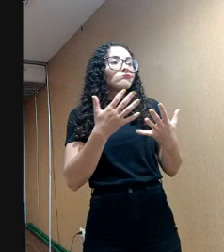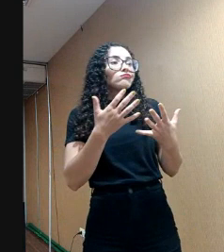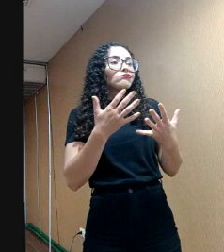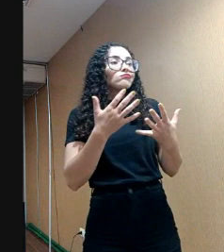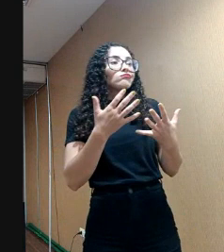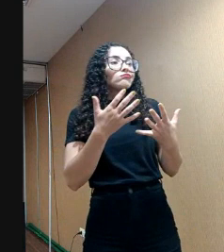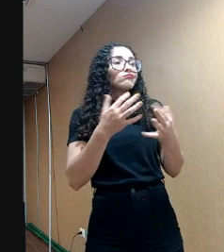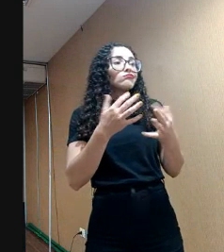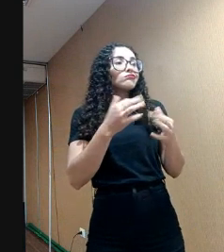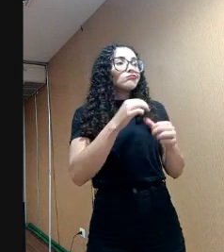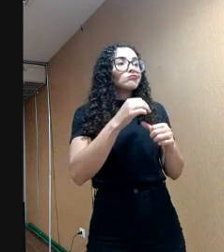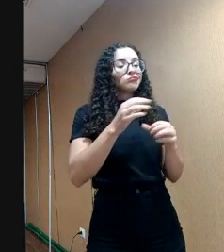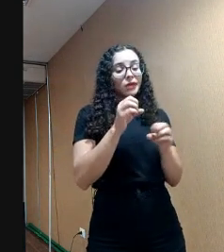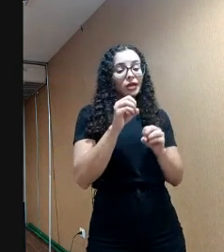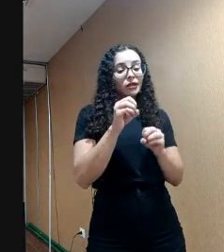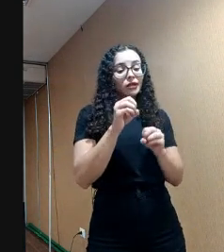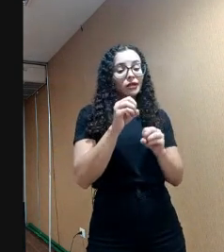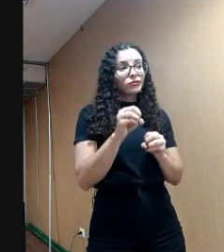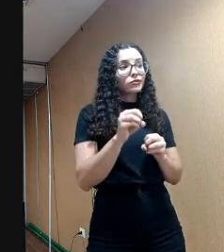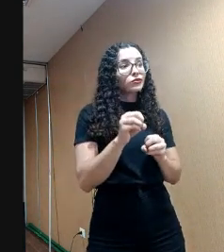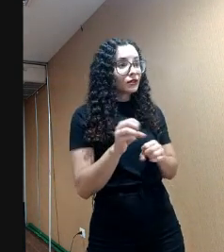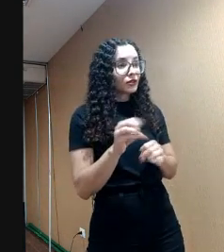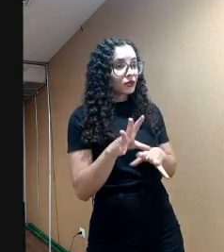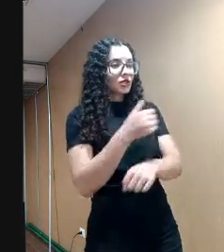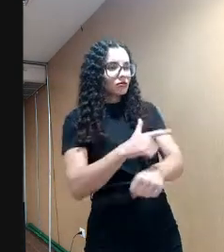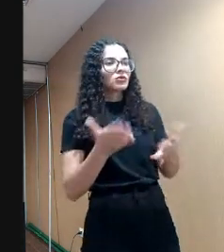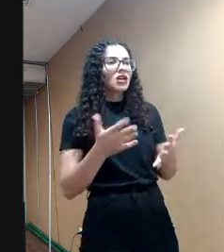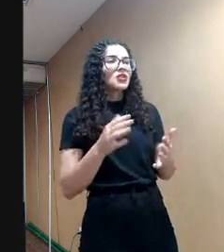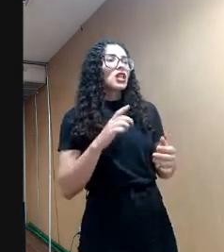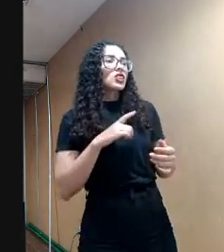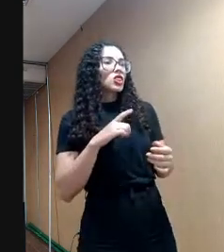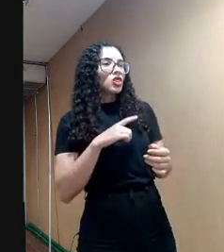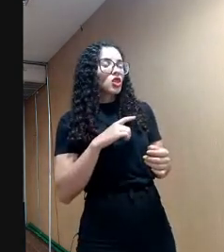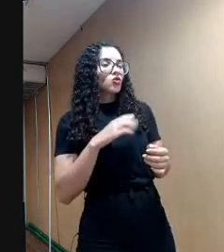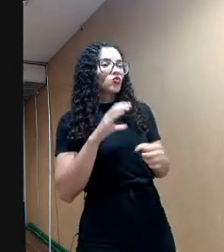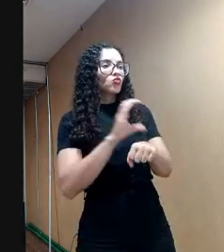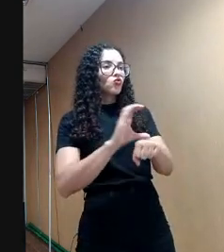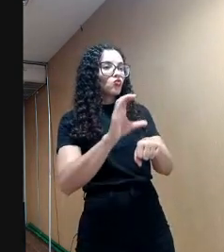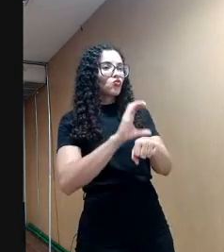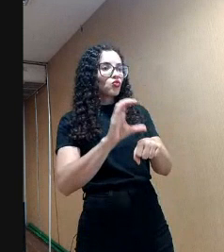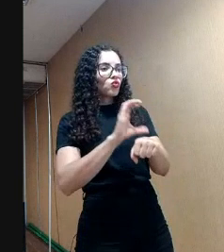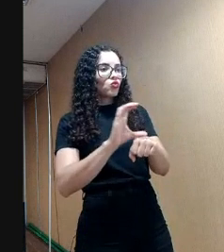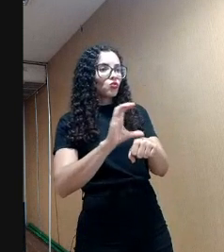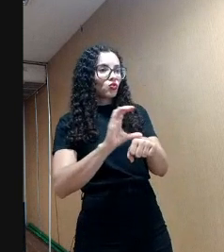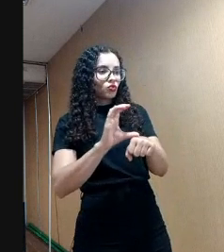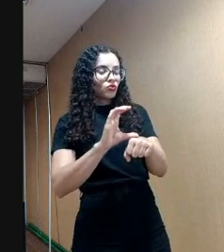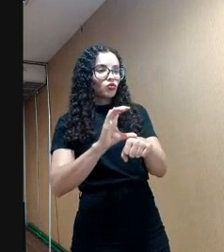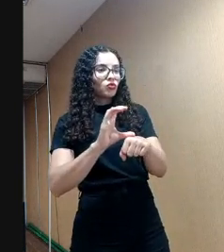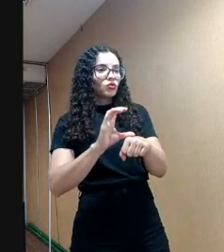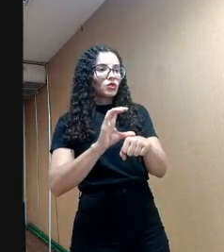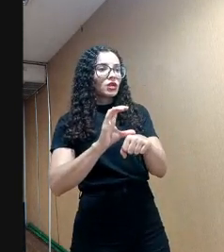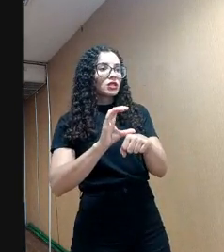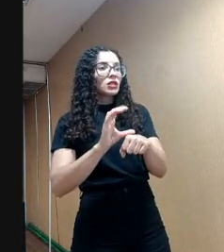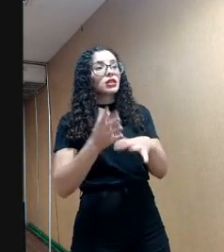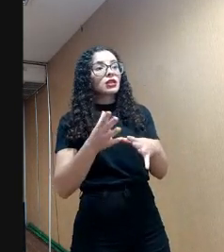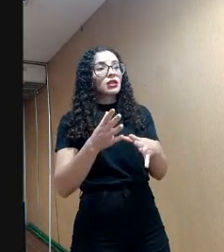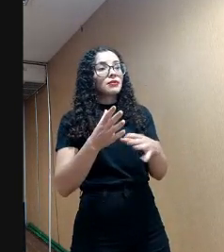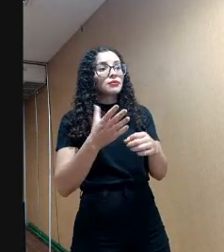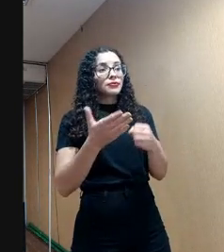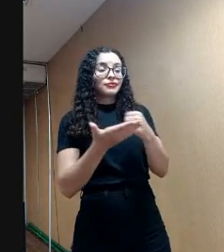educação. Então, nós temos os cursos técnicos, os cursos de graduação e, agora, os cursos de